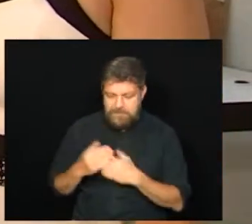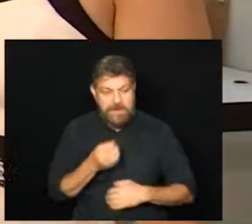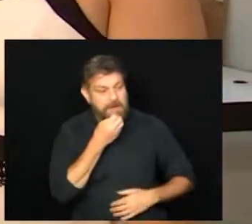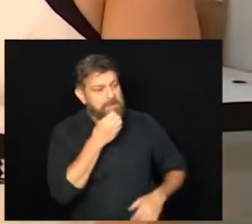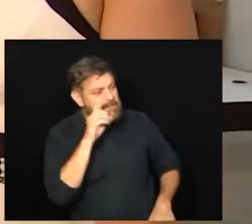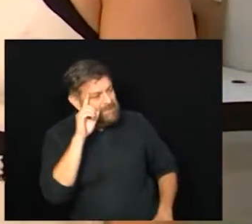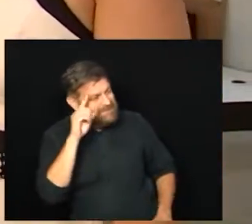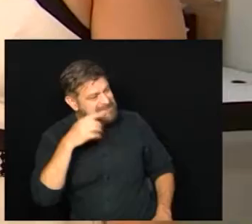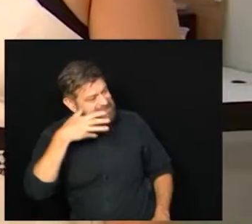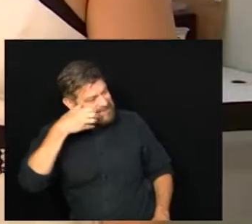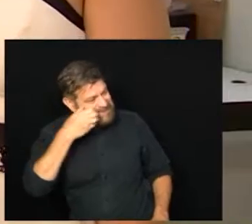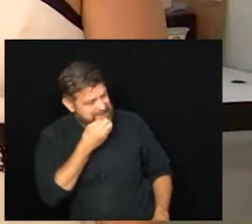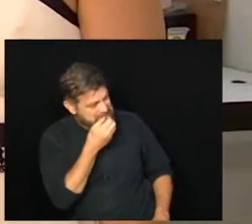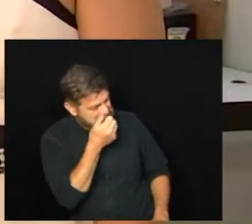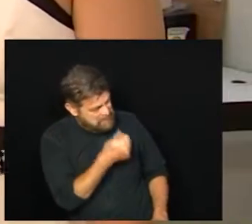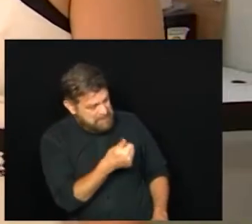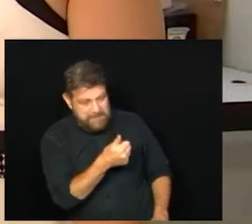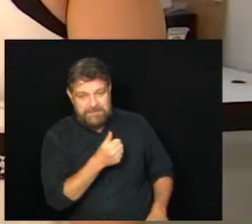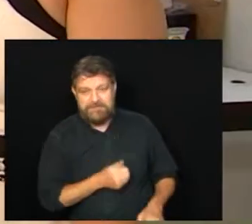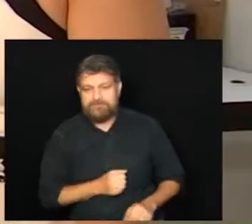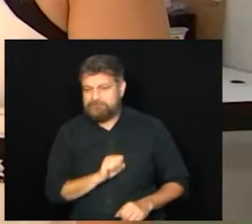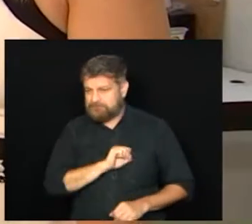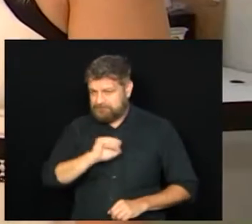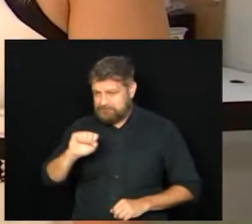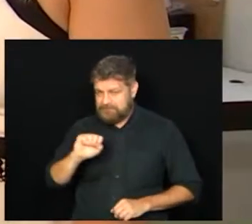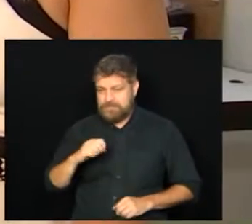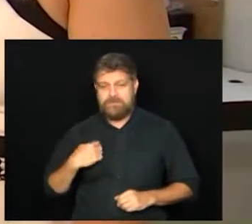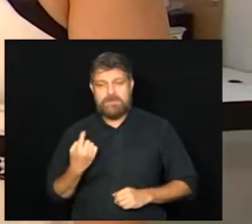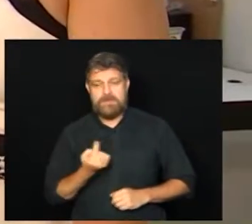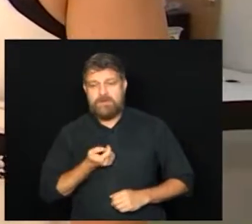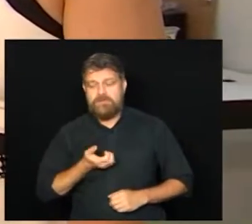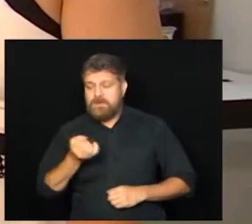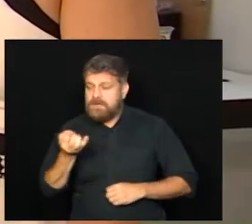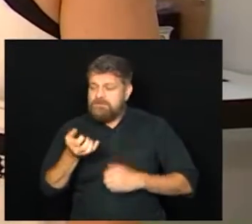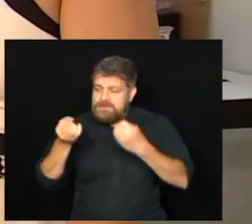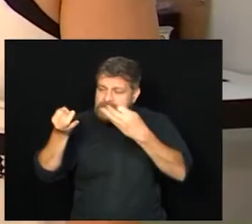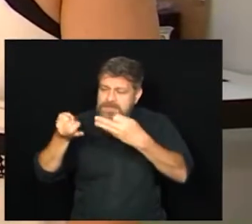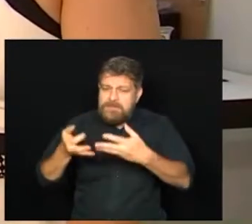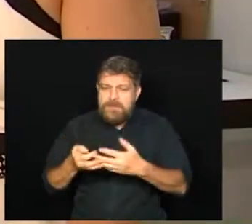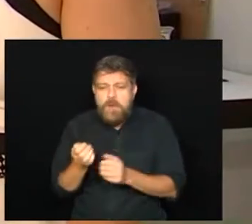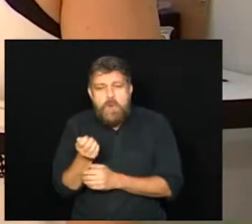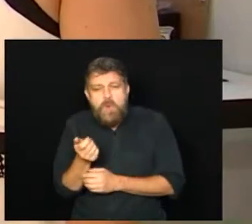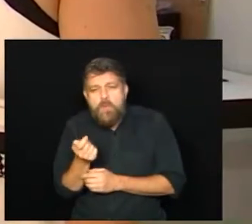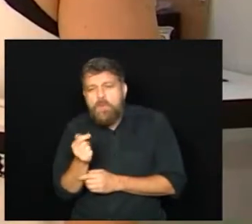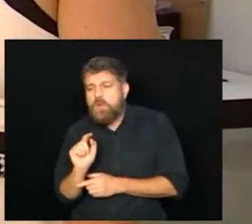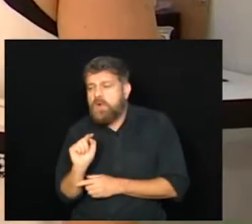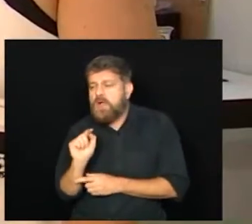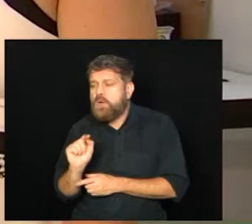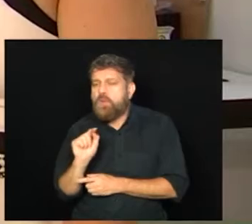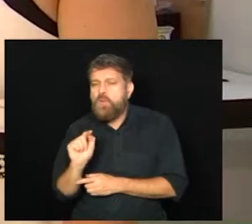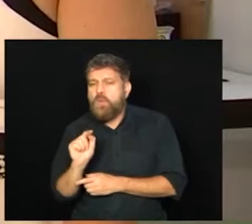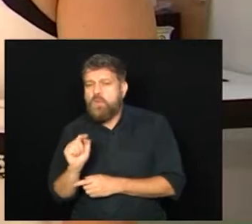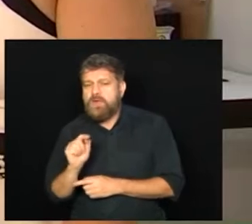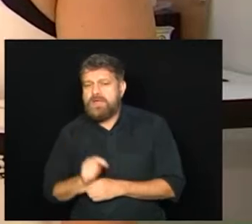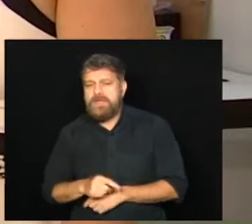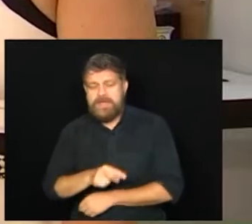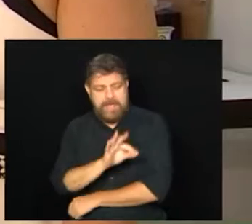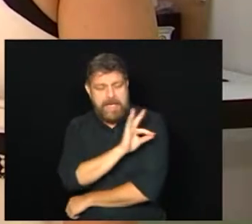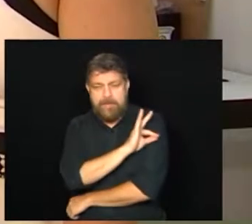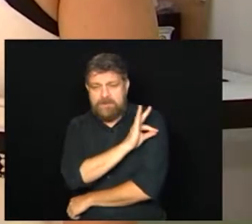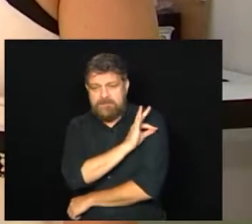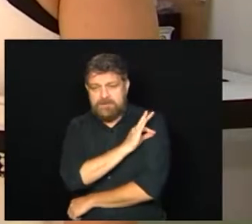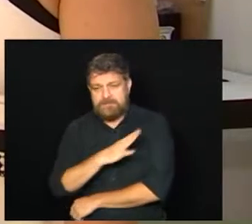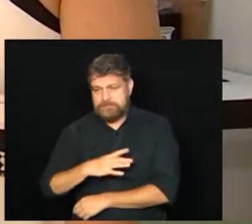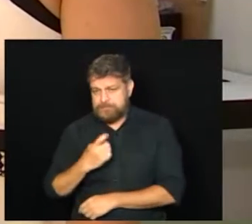prazer o meu, André. Como vai? Beleza. Então, gostaria que você explicasse um pouquinho mais a respeito dessa situação, que a Prefeitura de